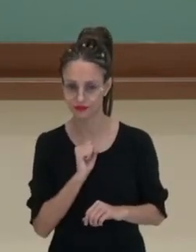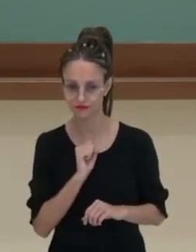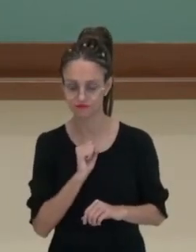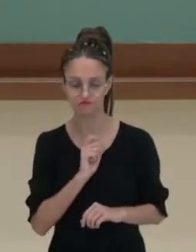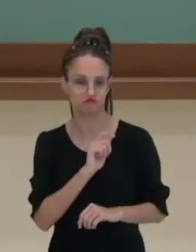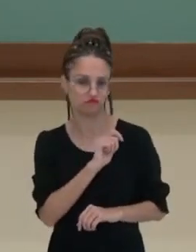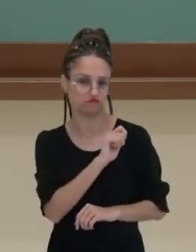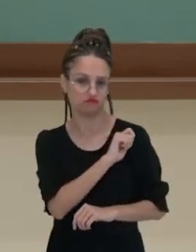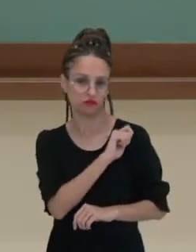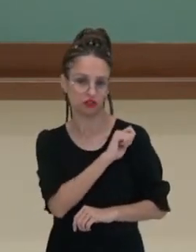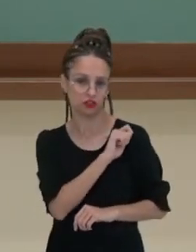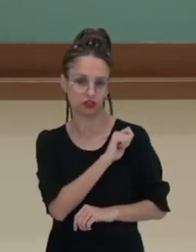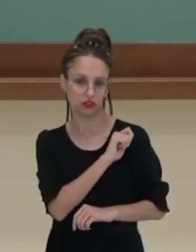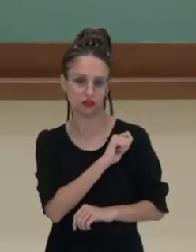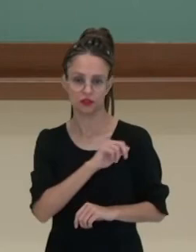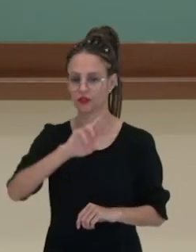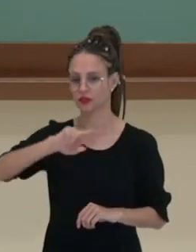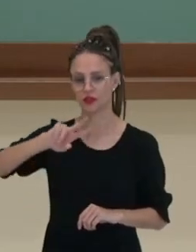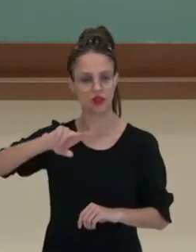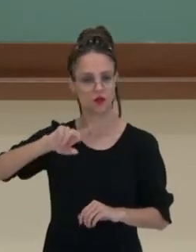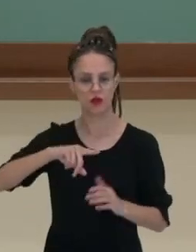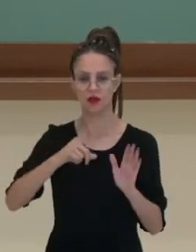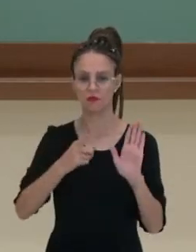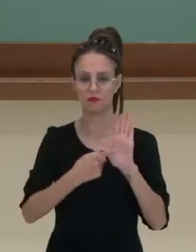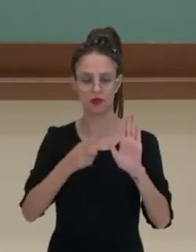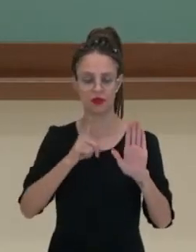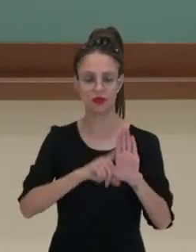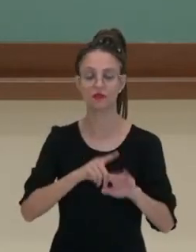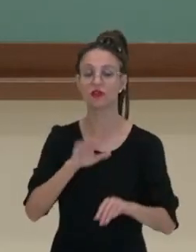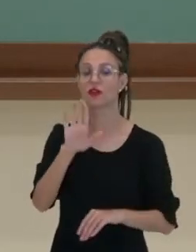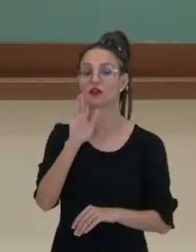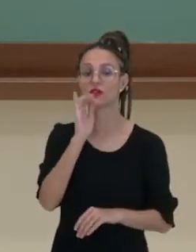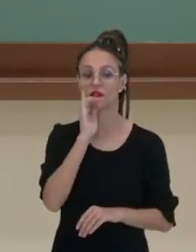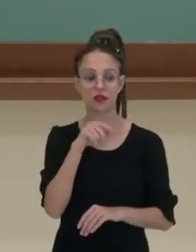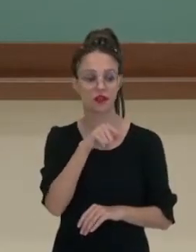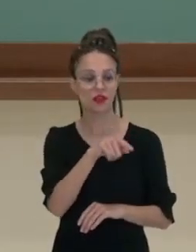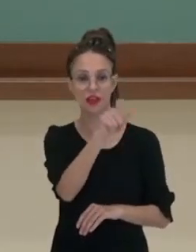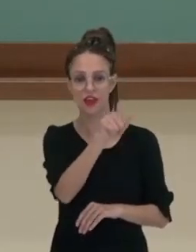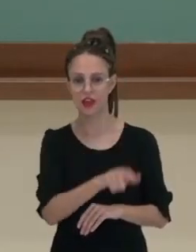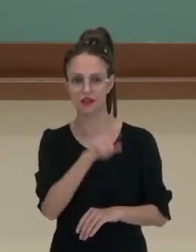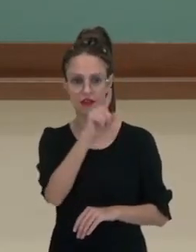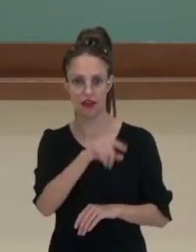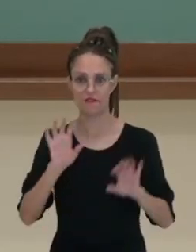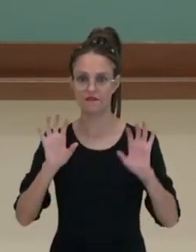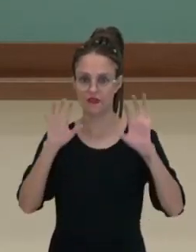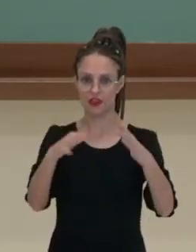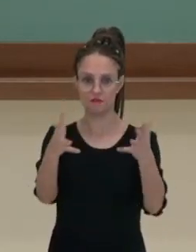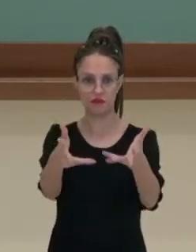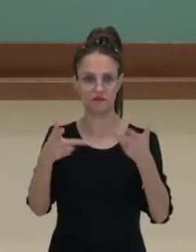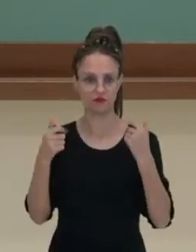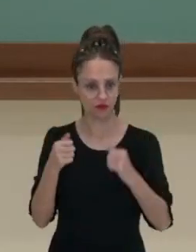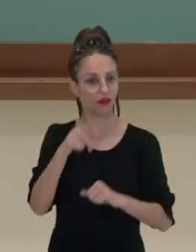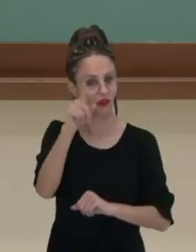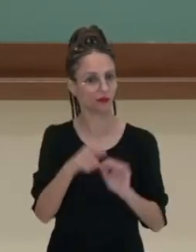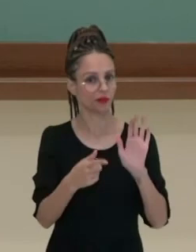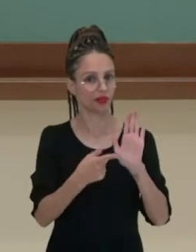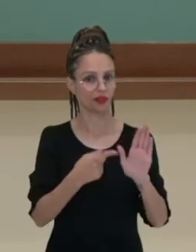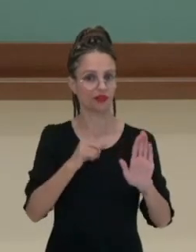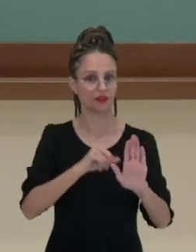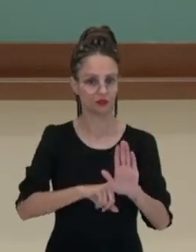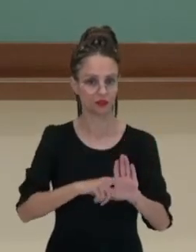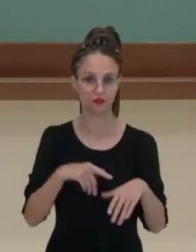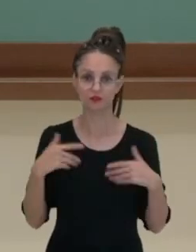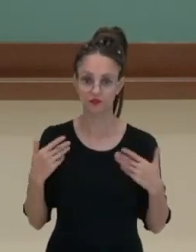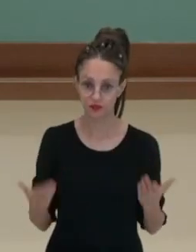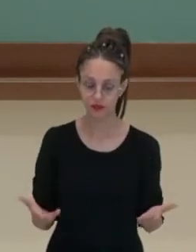estudante. Não é metáfora. Agora, se eu digo, ele é uma fera, brilhante, é uma metáfora. E